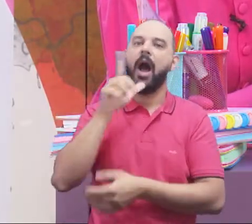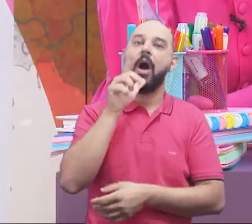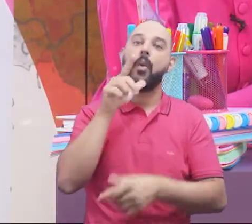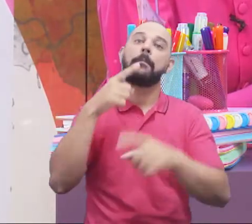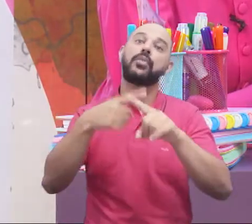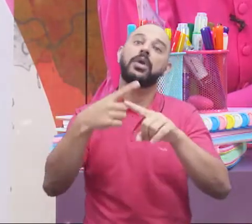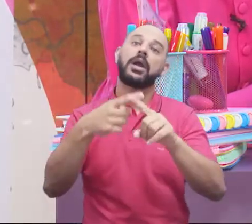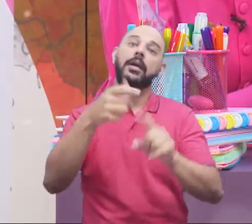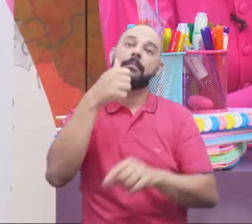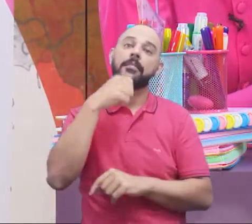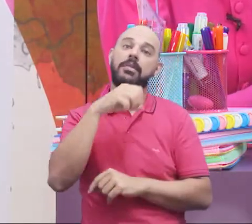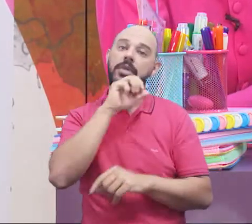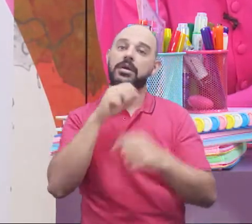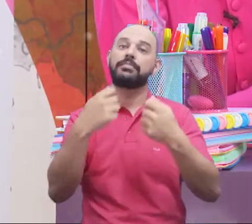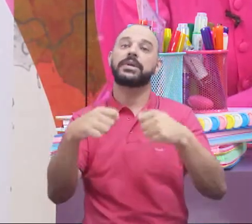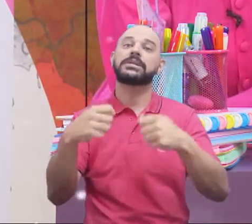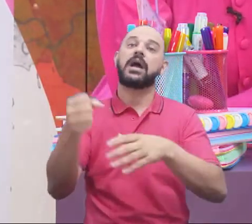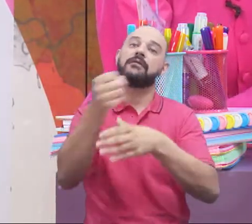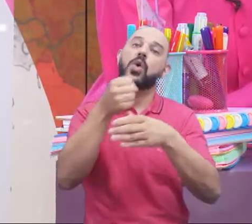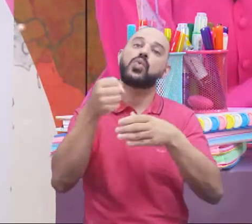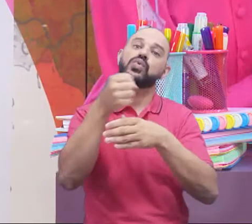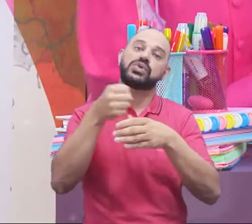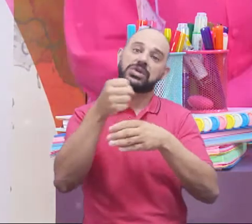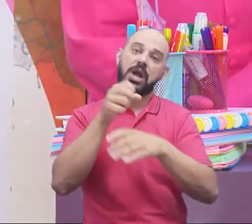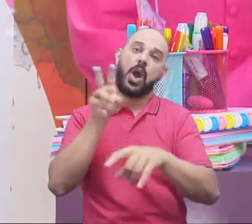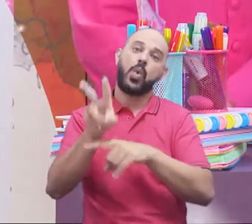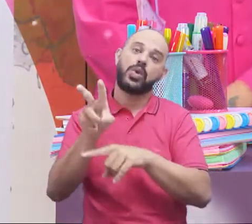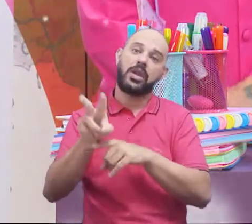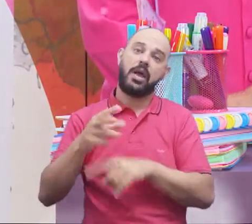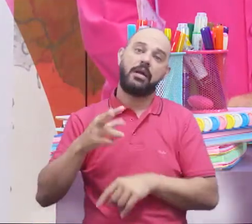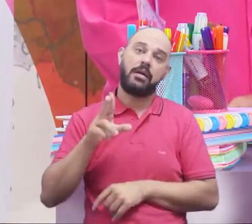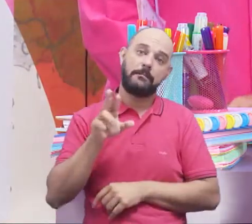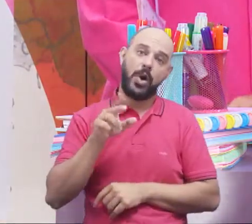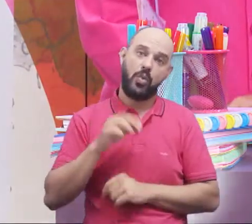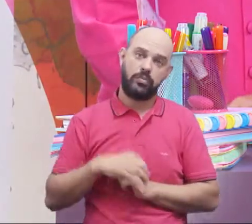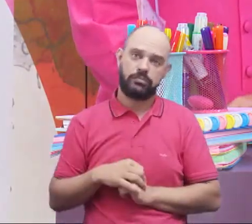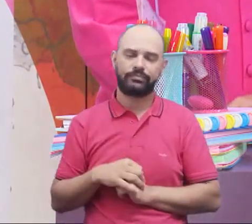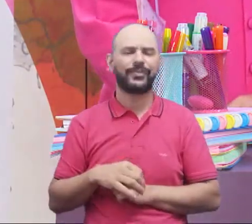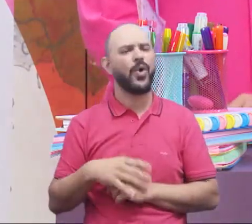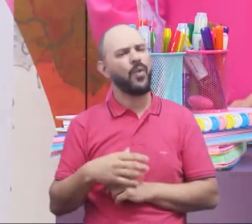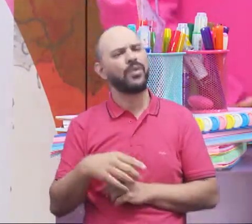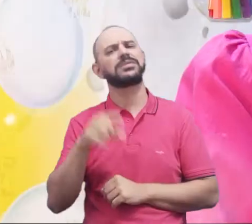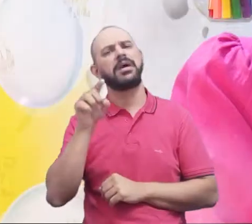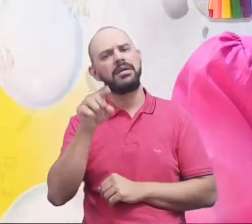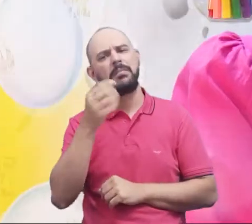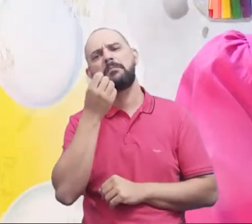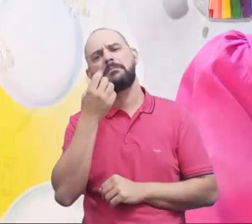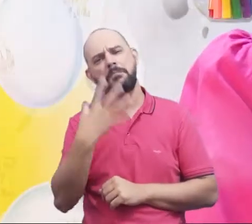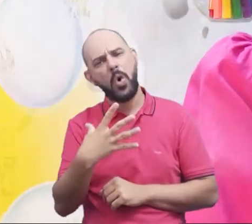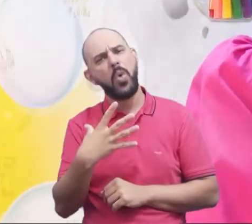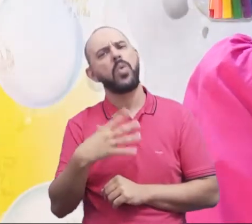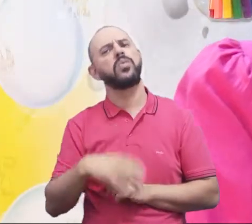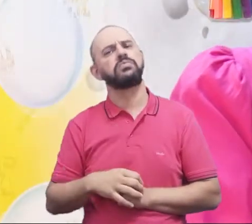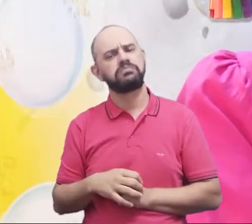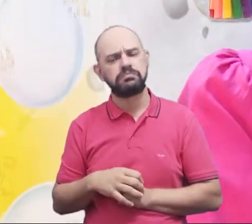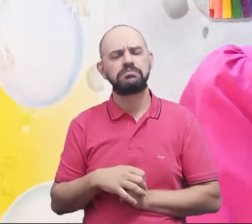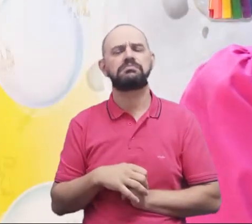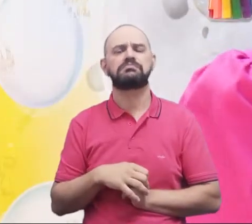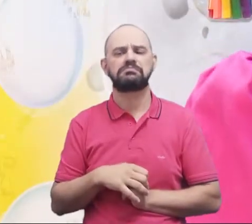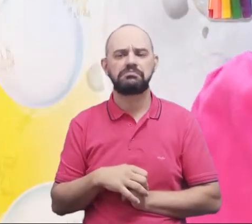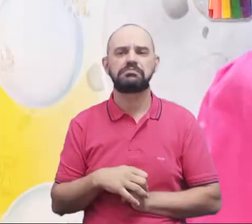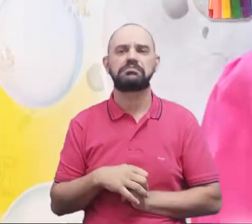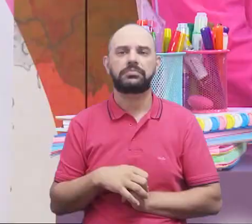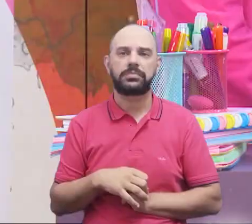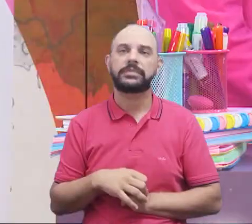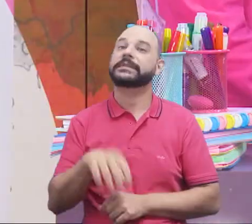porque sabia que sua mãe precisava de água para cozinhar e cuidar dos irmãos. Que menino bacana esse